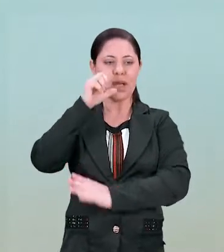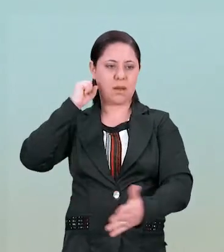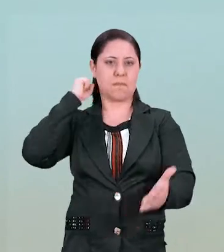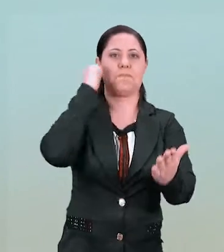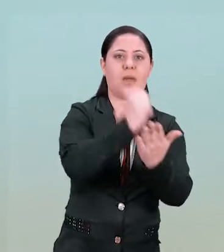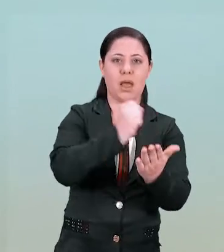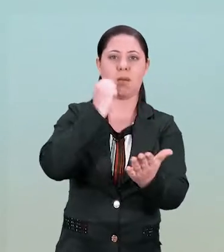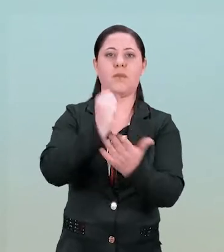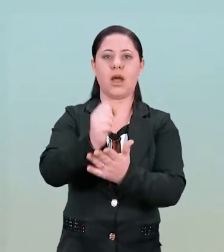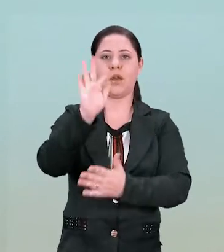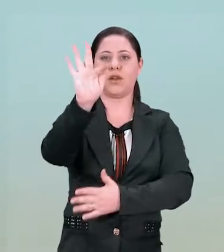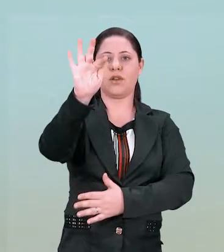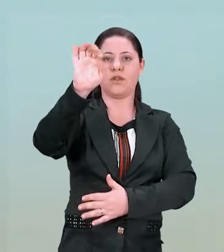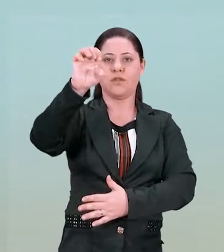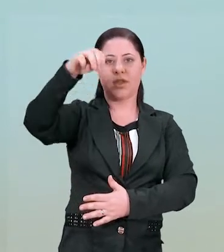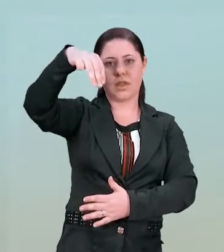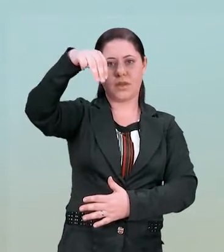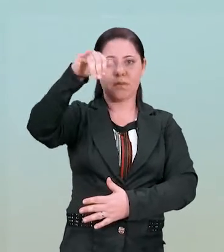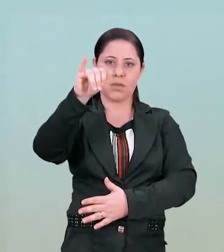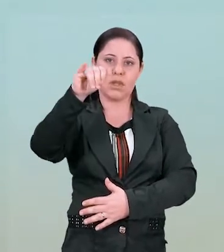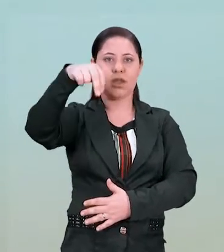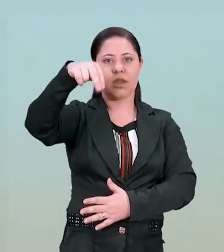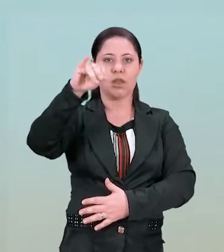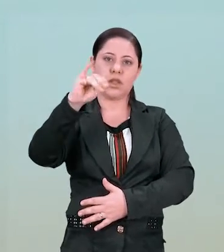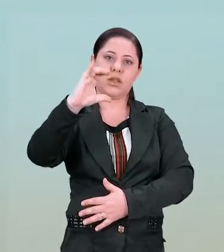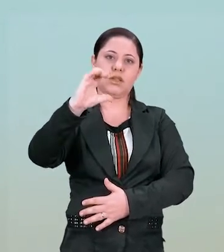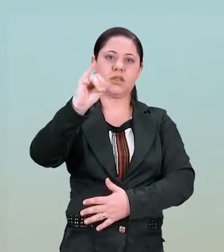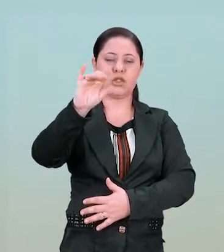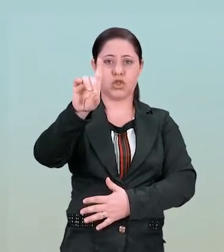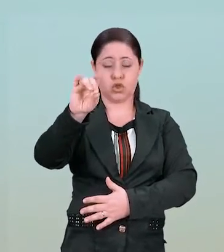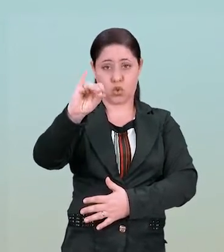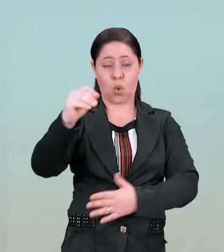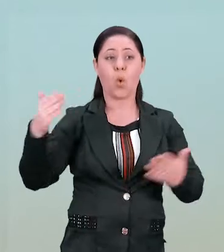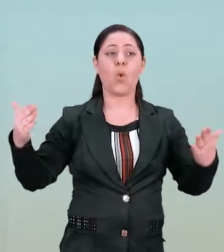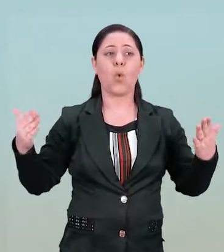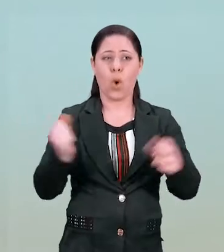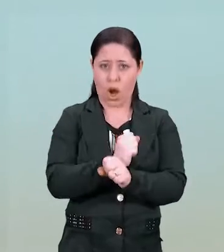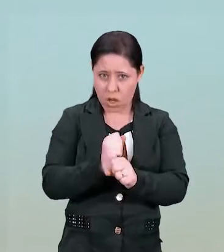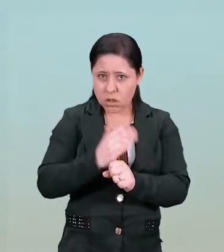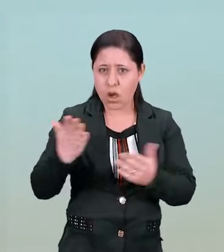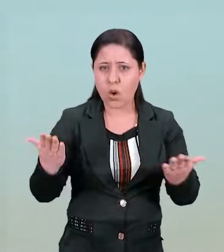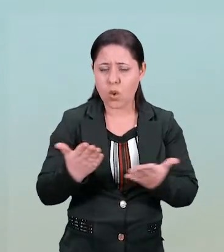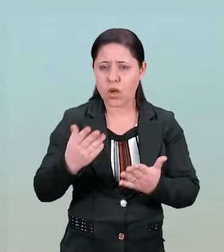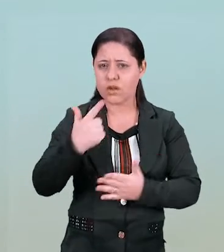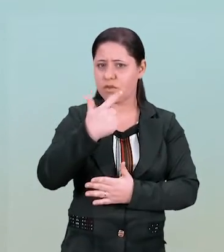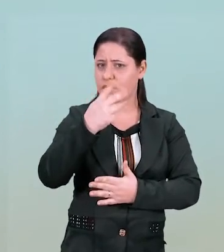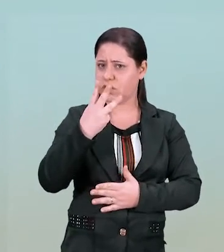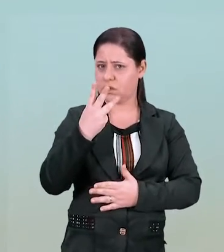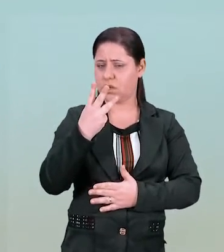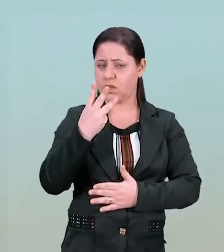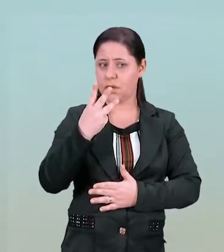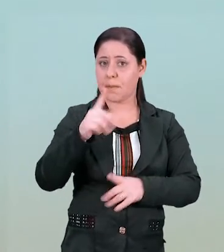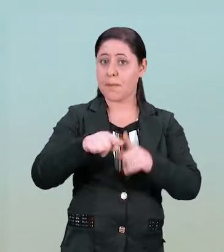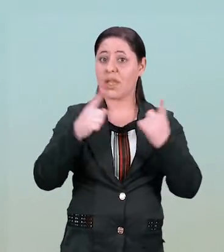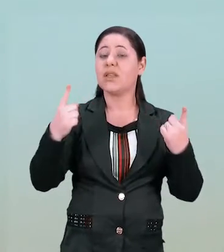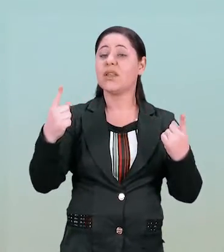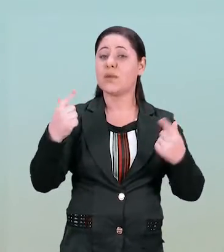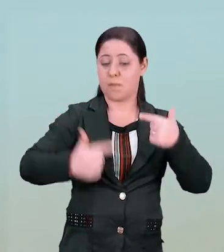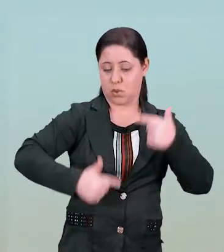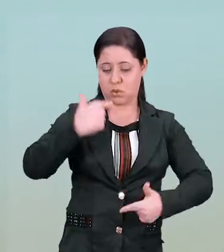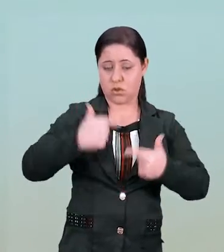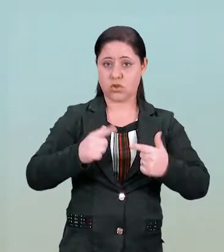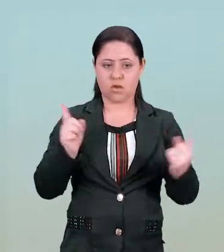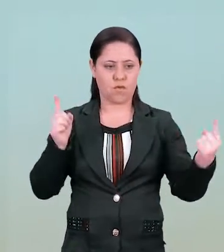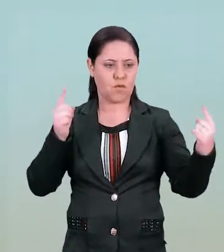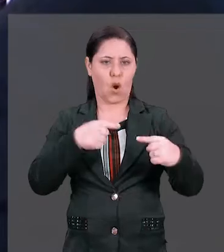mas ainda a gente tem um aumento no feminicídio. São 23 este ano. E nós temos toda uma política voltada para que o